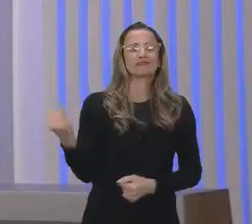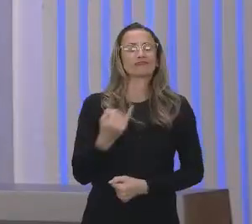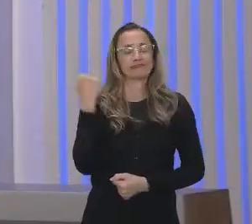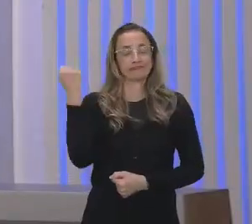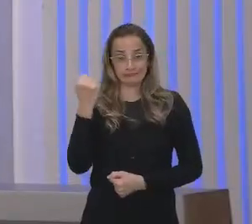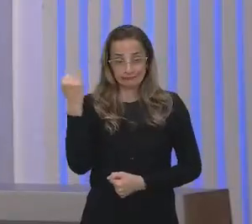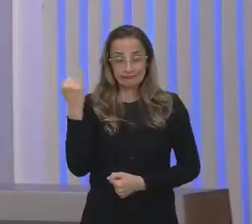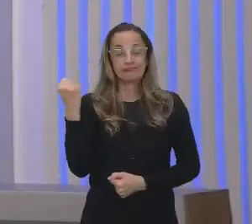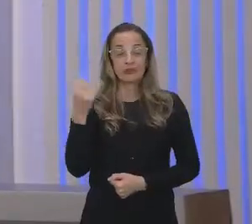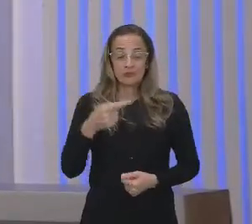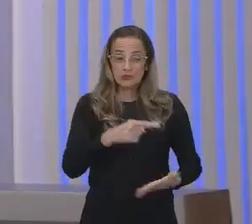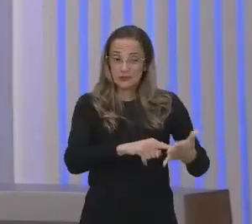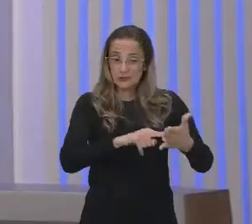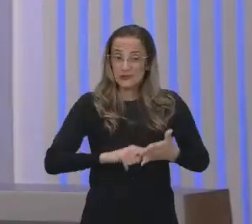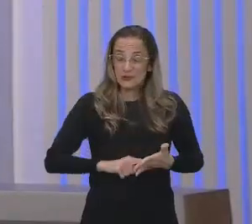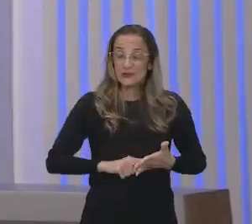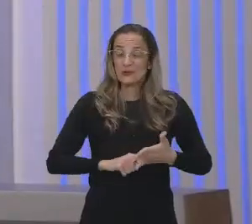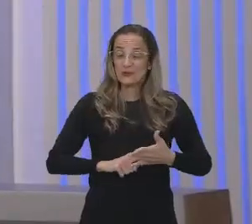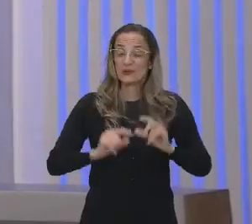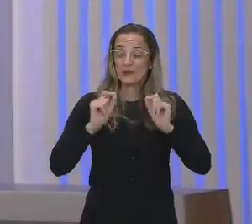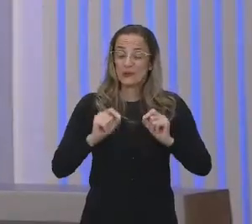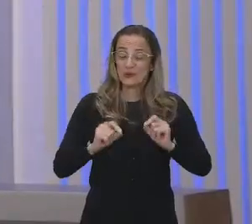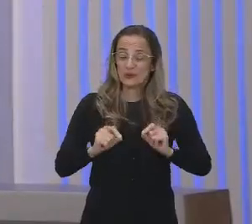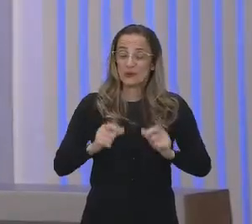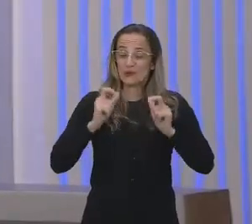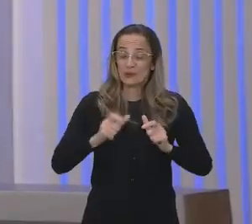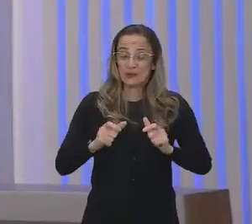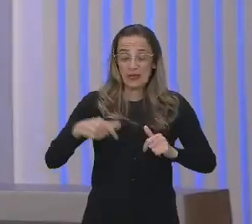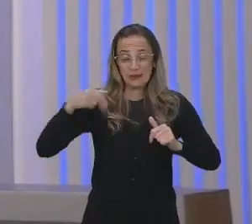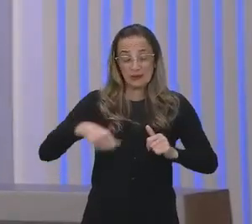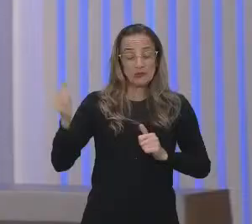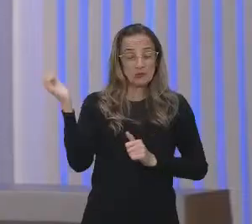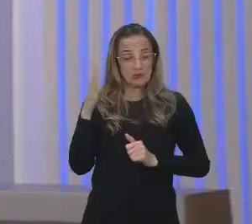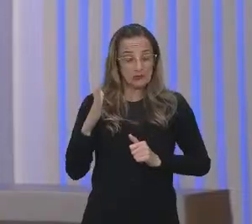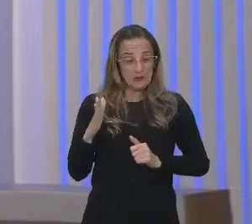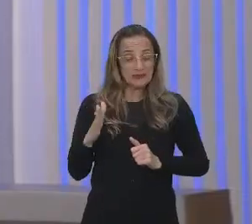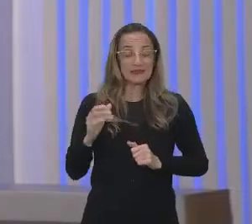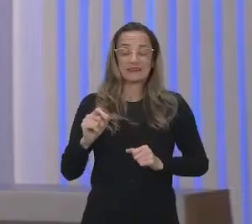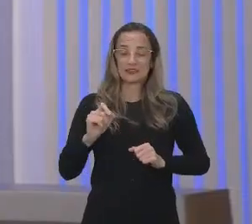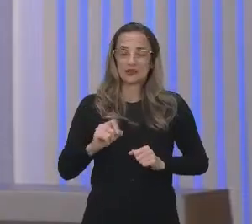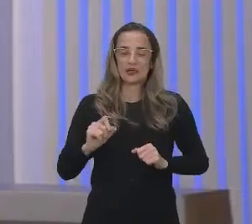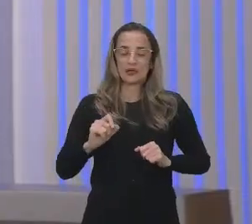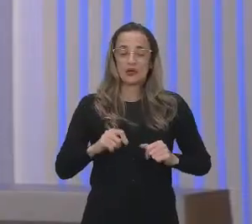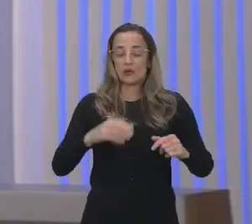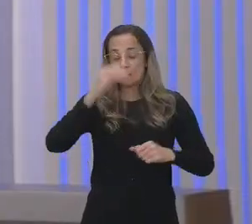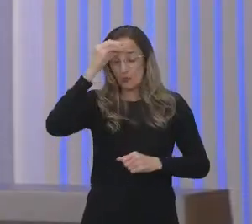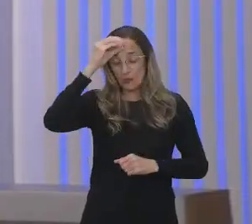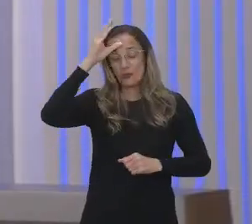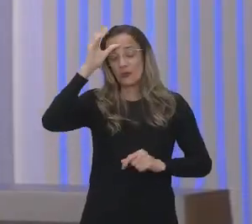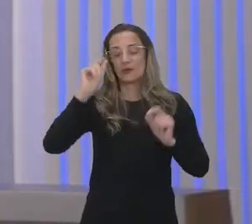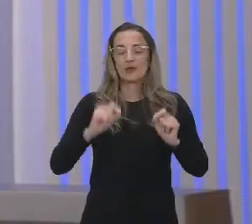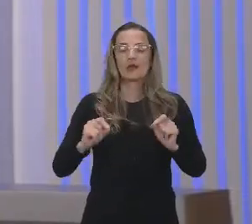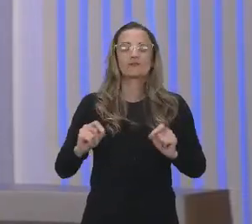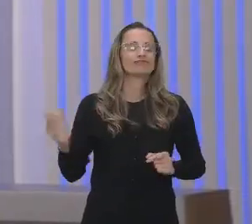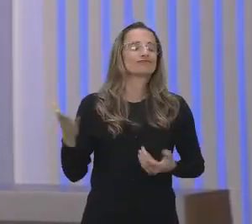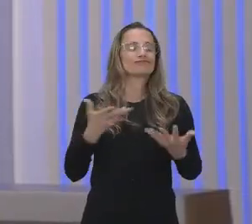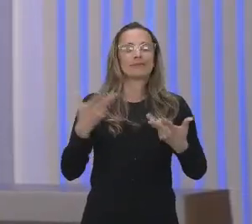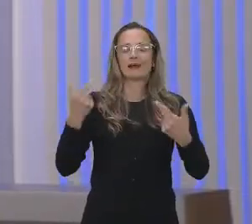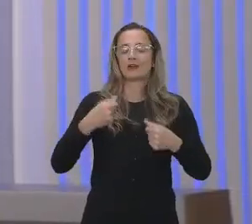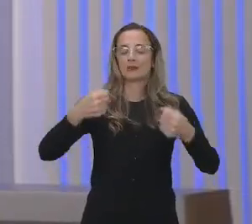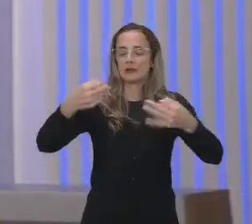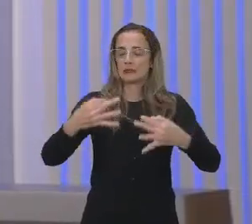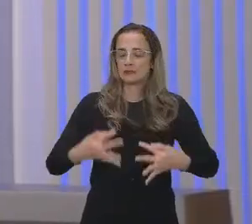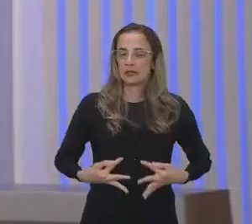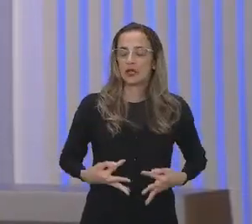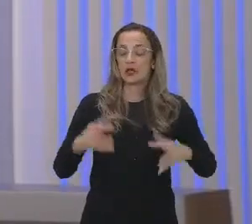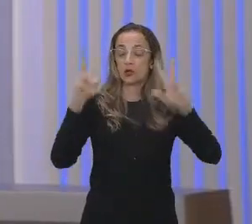Você trouxe aqui a questão da matriz energética do Brasil, e isso traz um conhecimento assim espetacular para a gente falar assim,